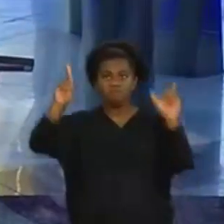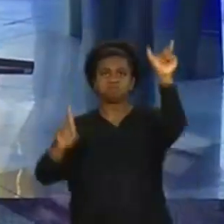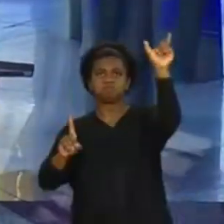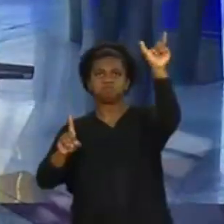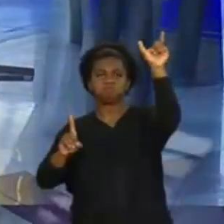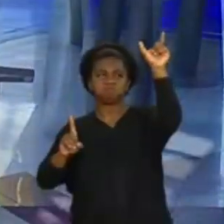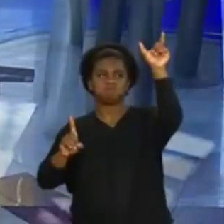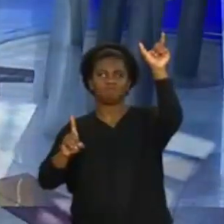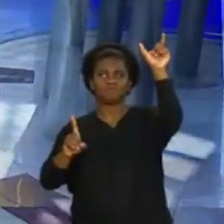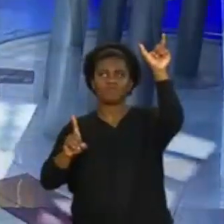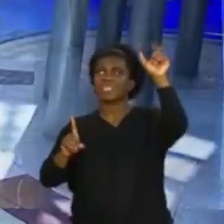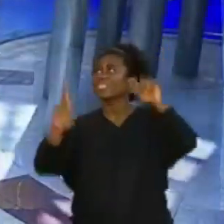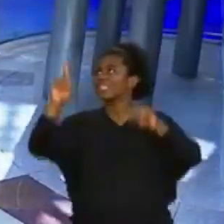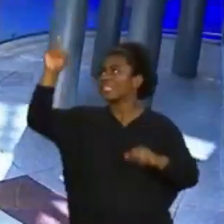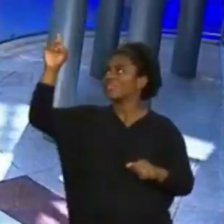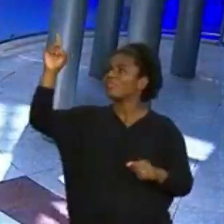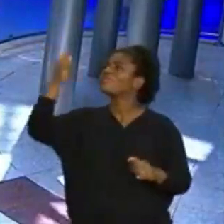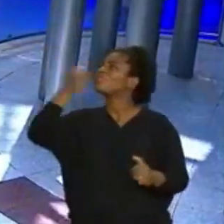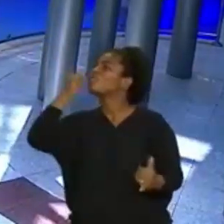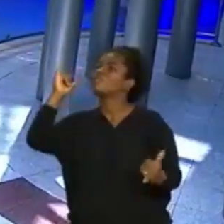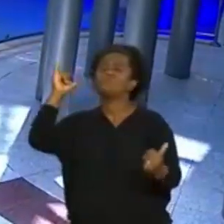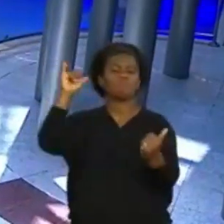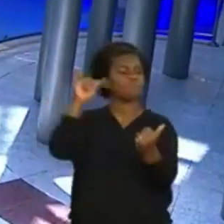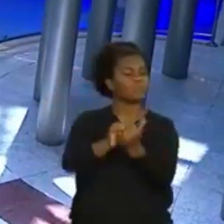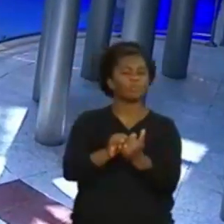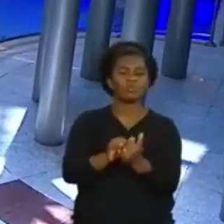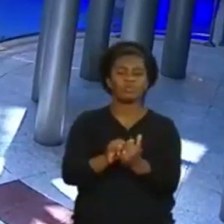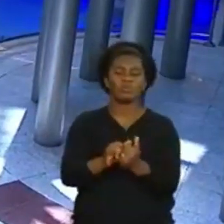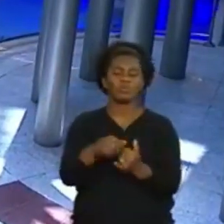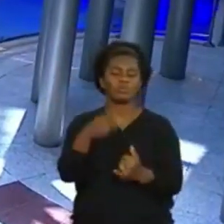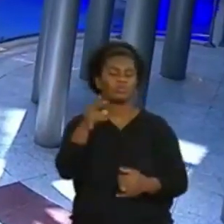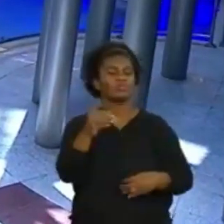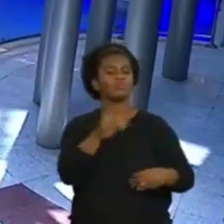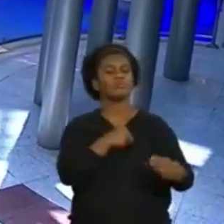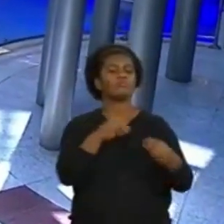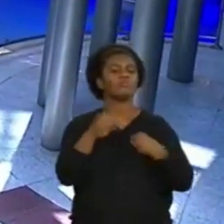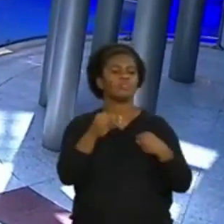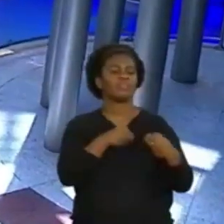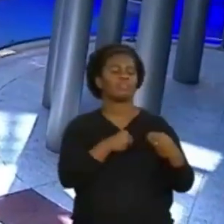Ele te perdoa de todos os seus pecados.